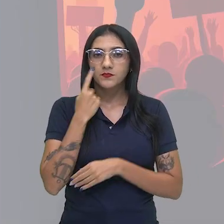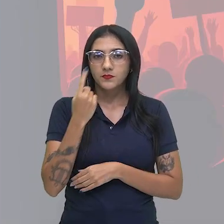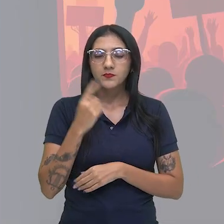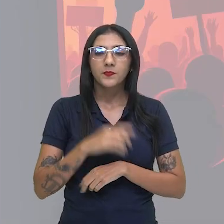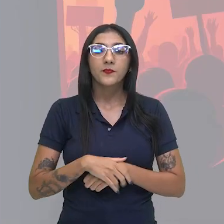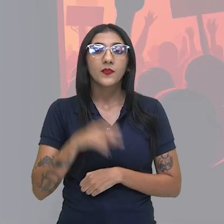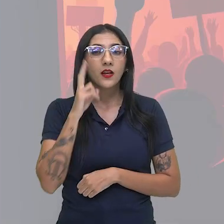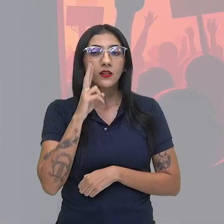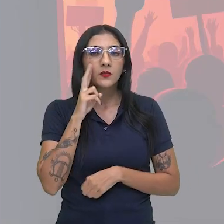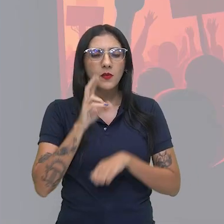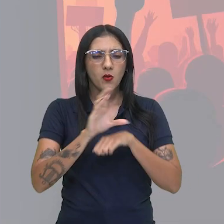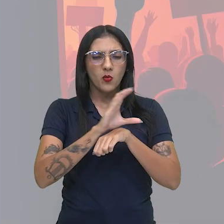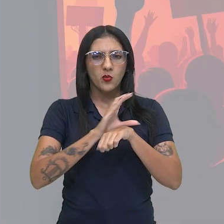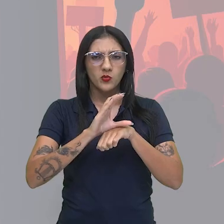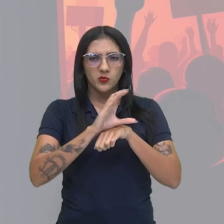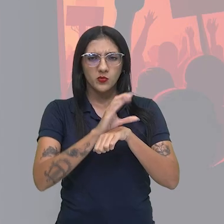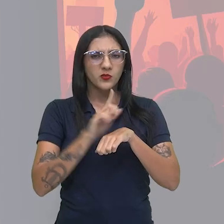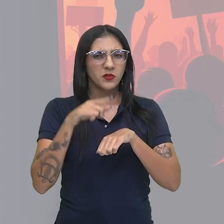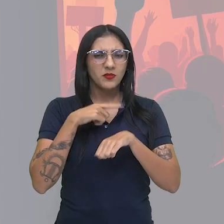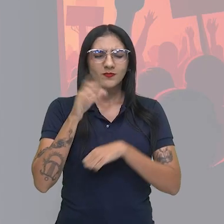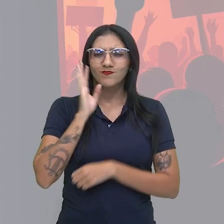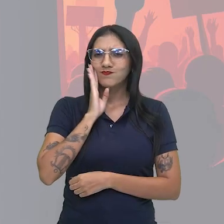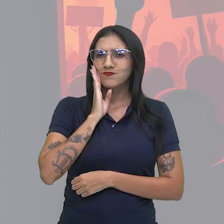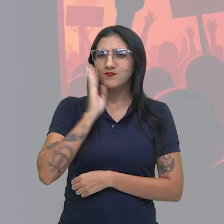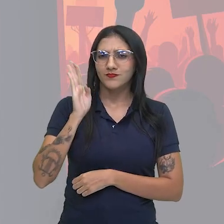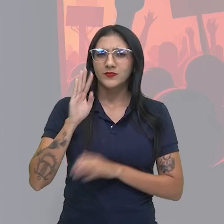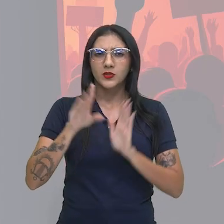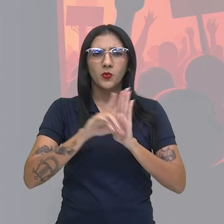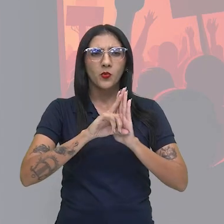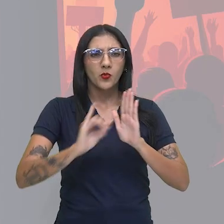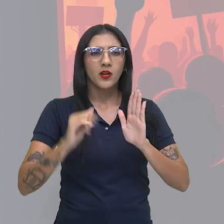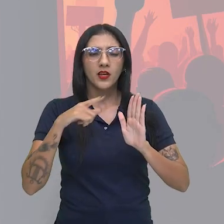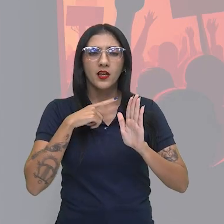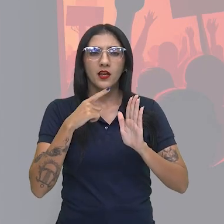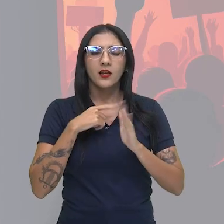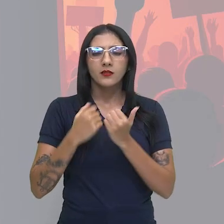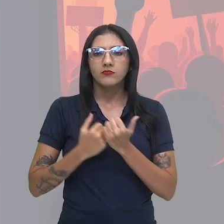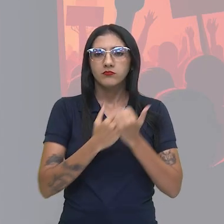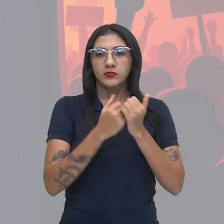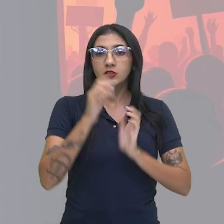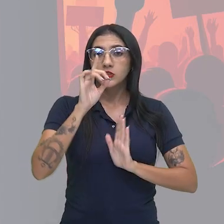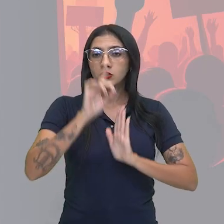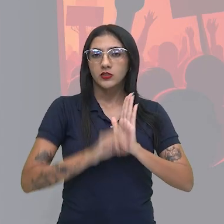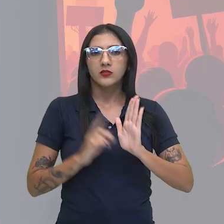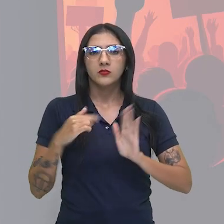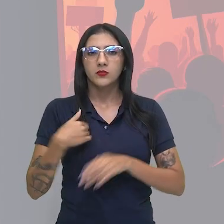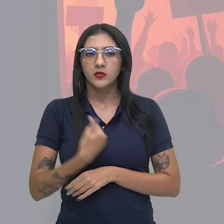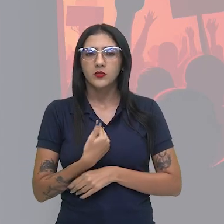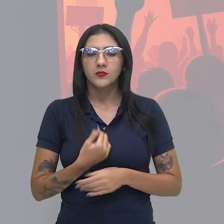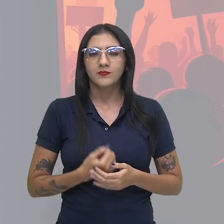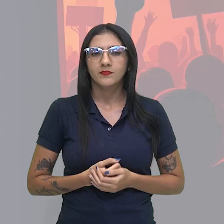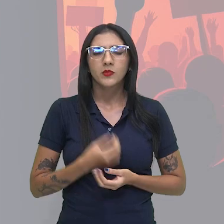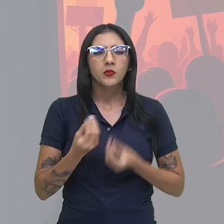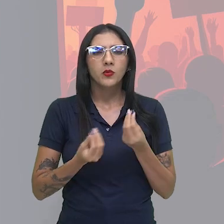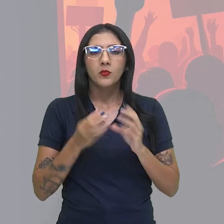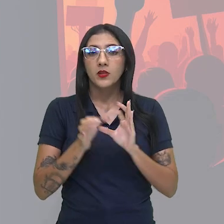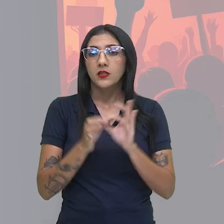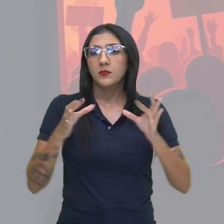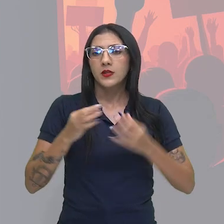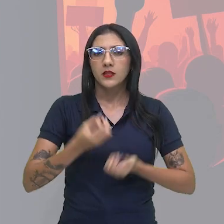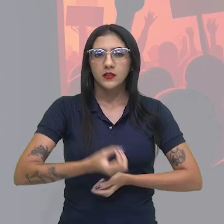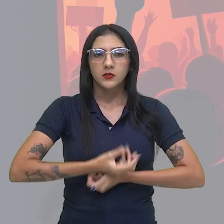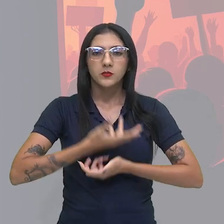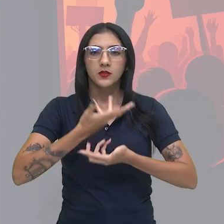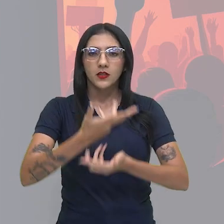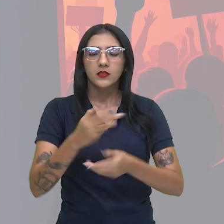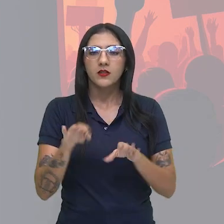Constituição, que é a lei máxima do país, ela garante direitos, como, por exemplo, a liberdade de expressão,